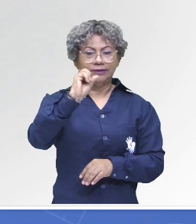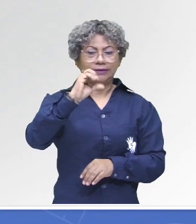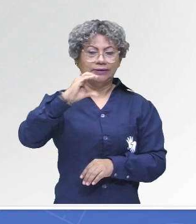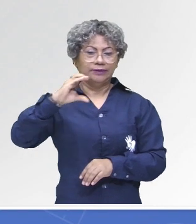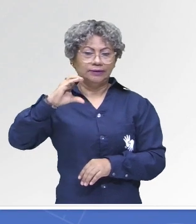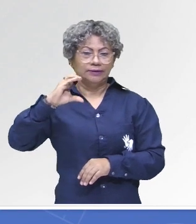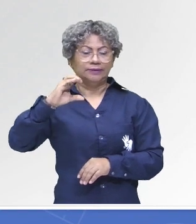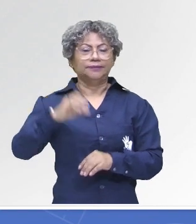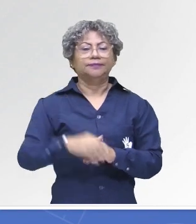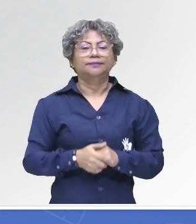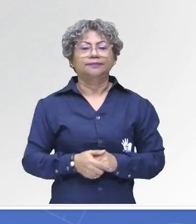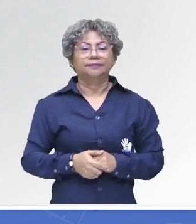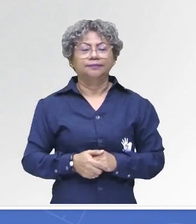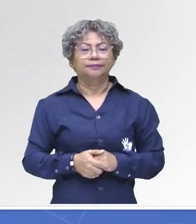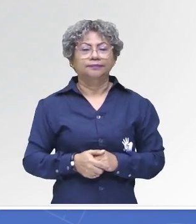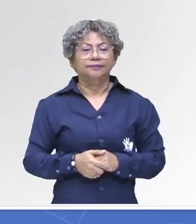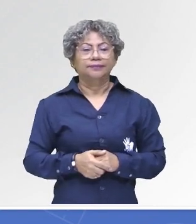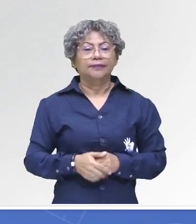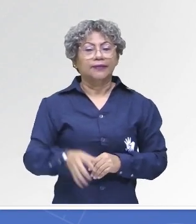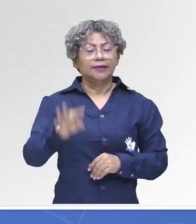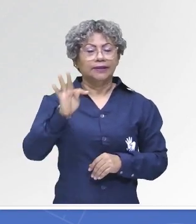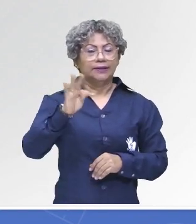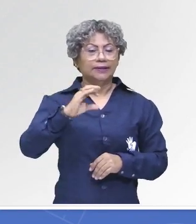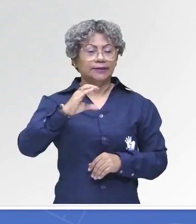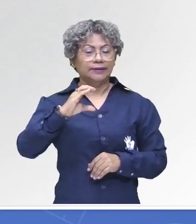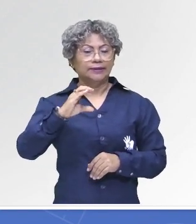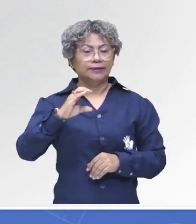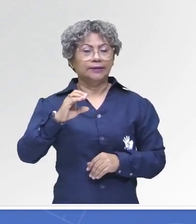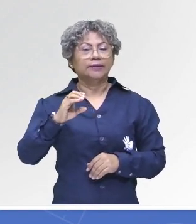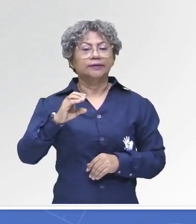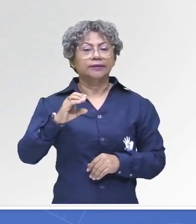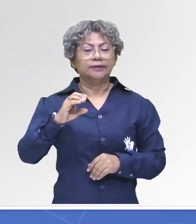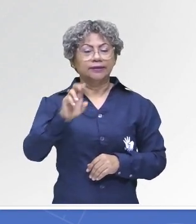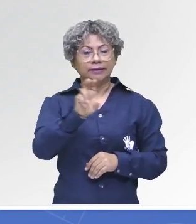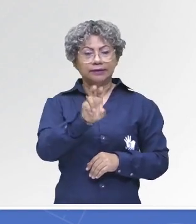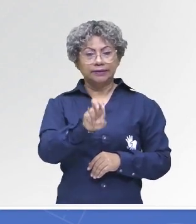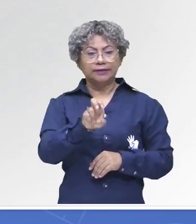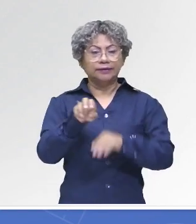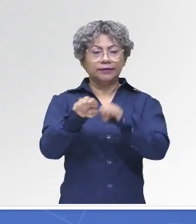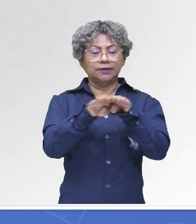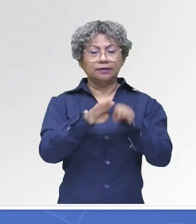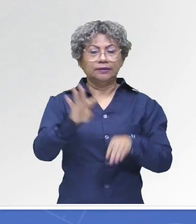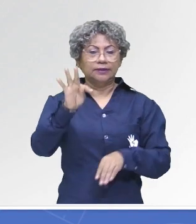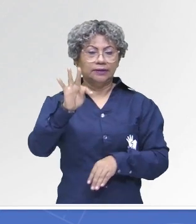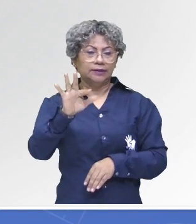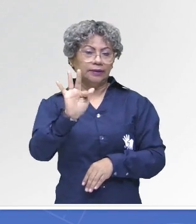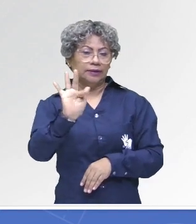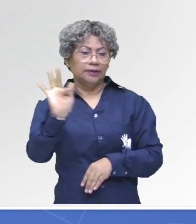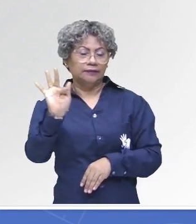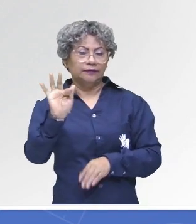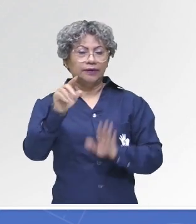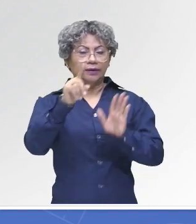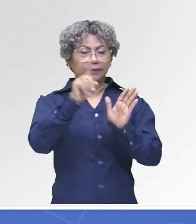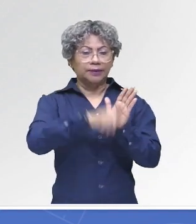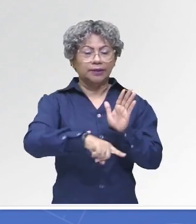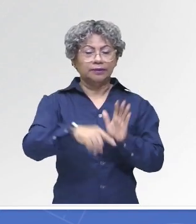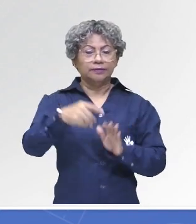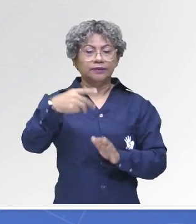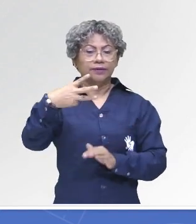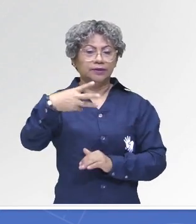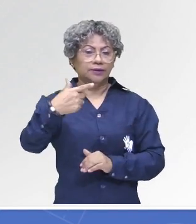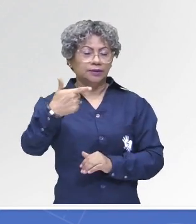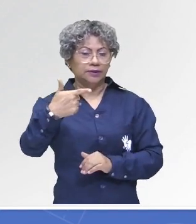escala Fahrenheit. Tc sobre 5 é igual a Tf menos